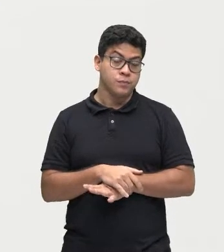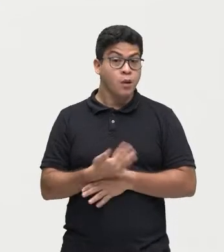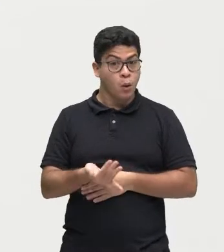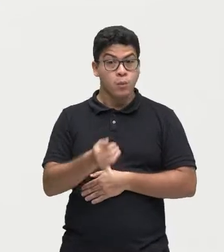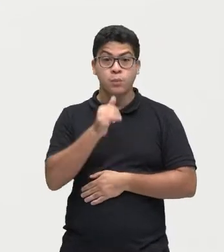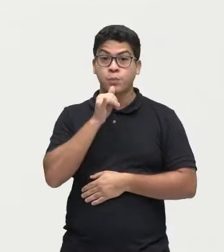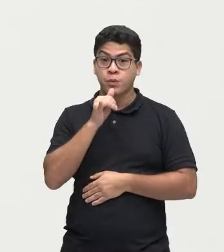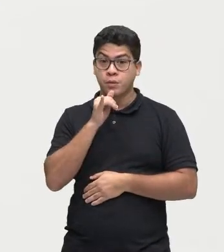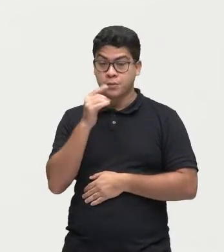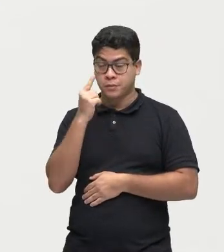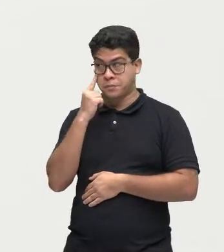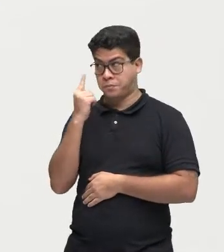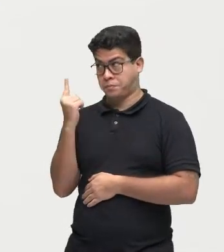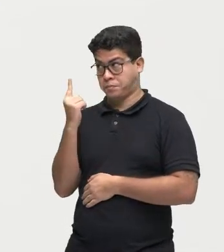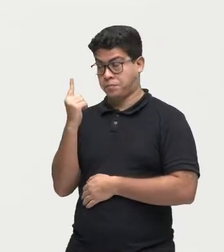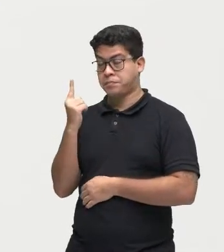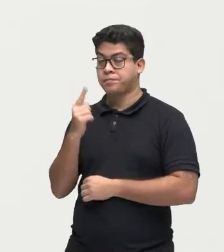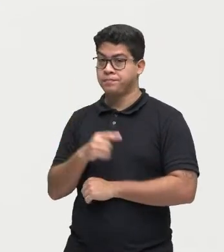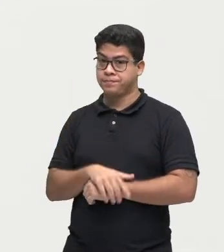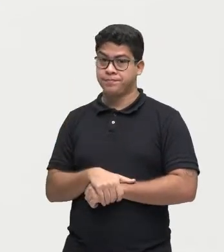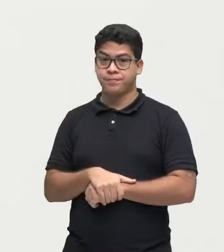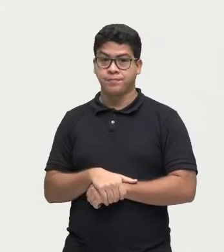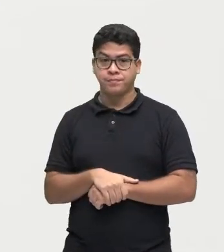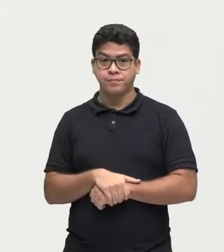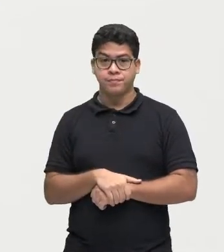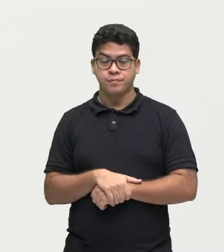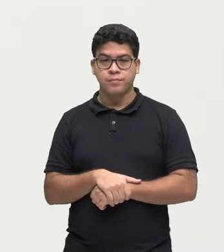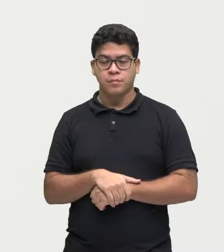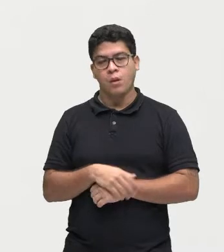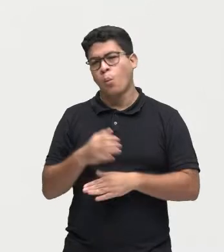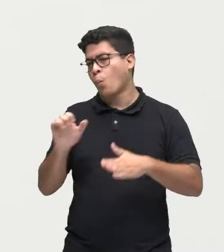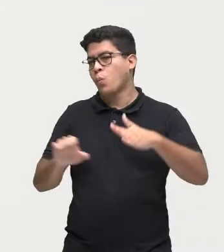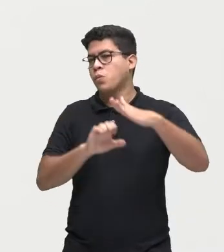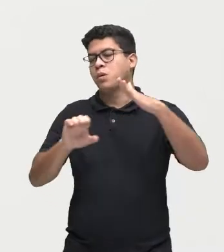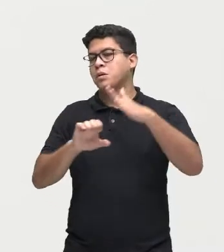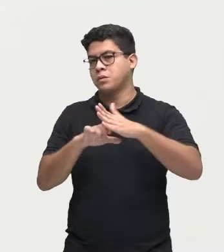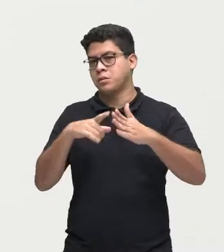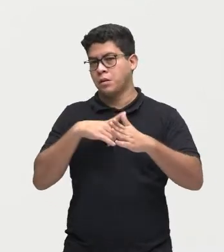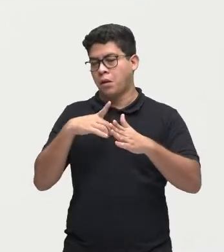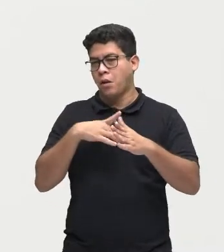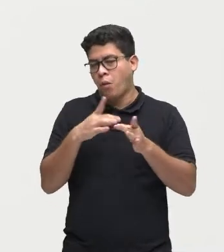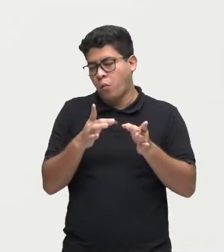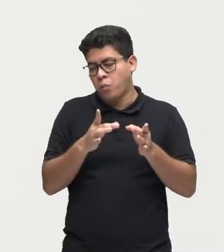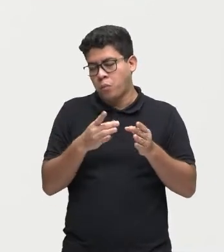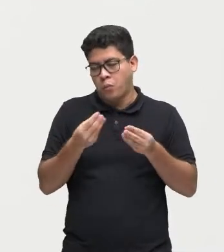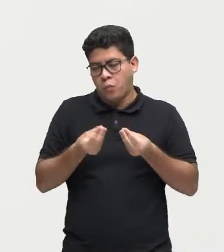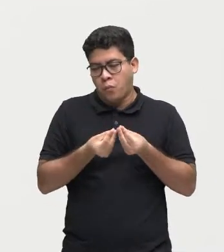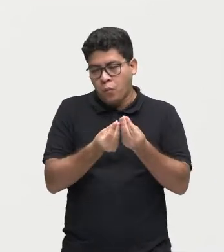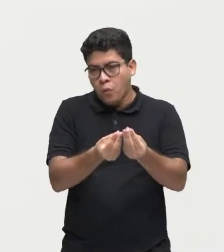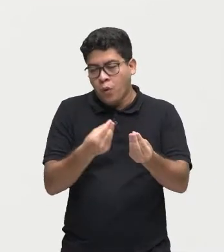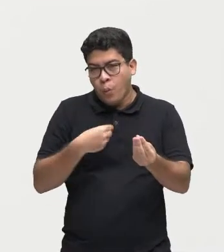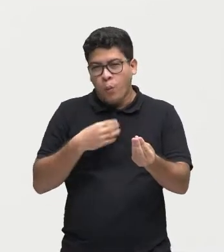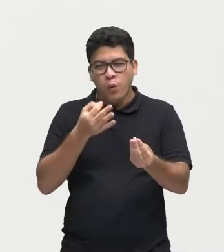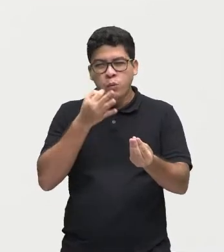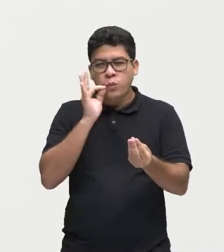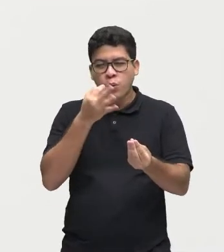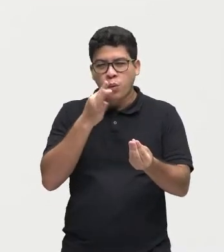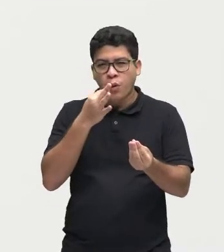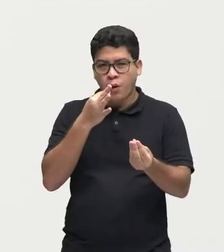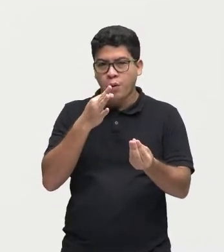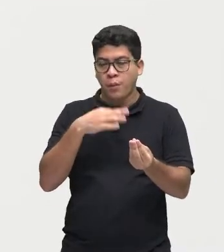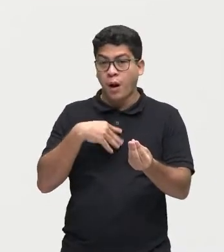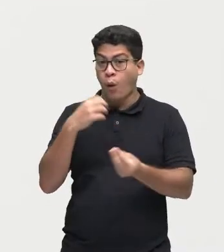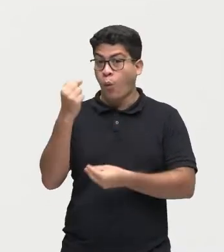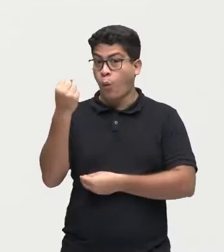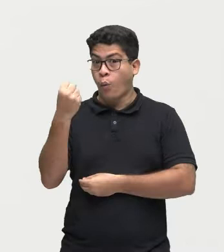Temos aqui já a nossa primeira situação. Uma empresa fornece café da manhã para 80 funcionários. O